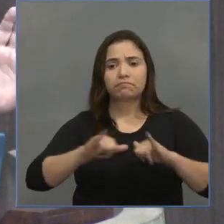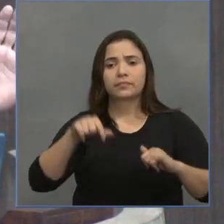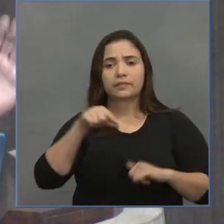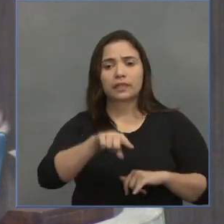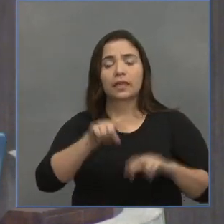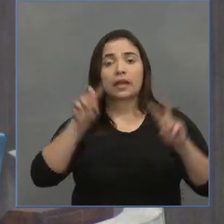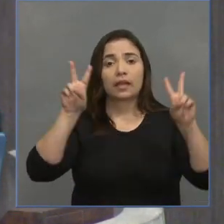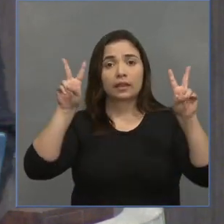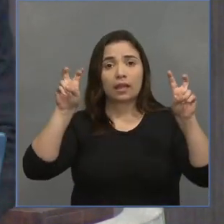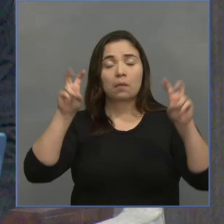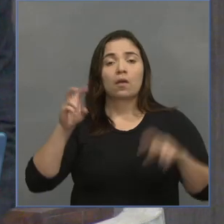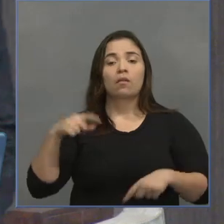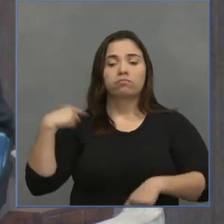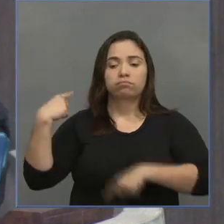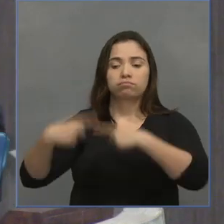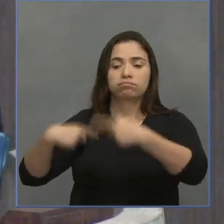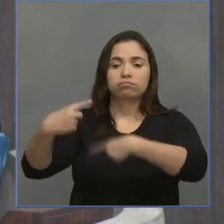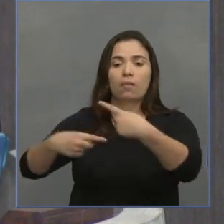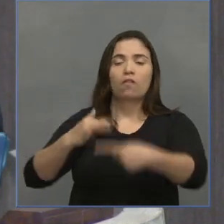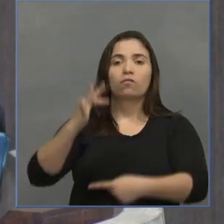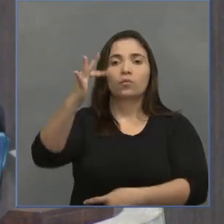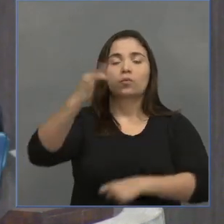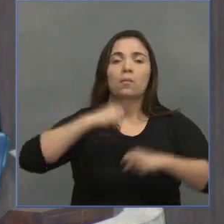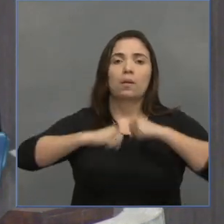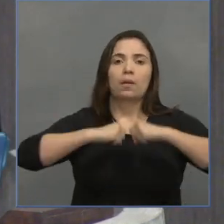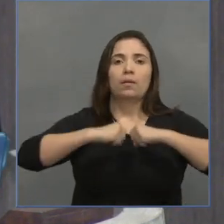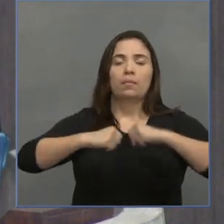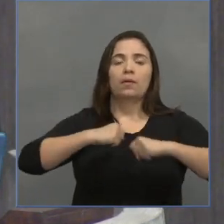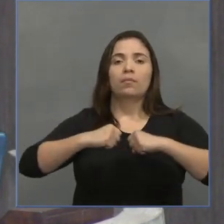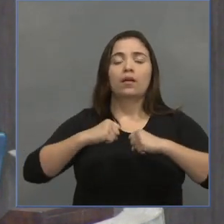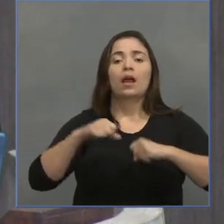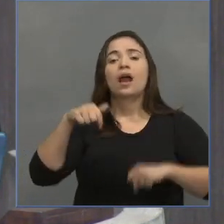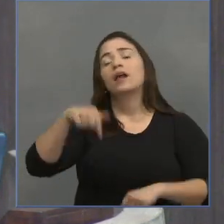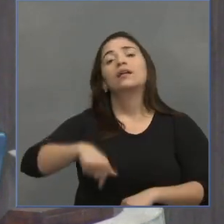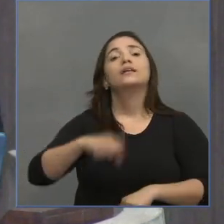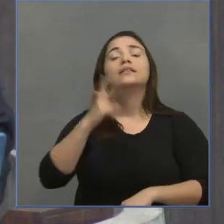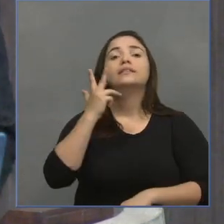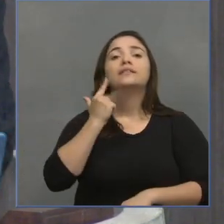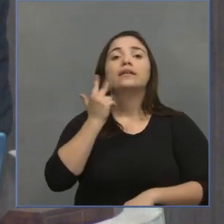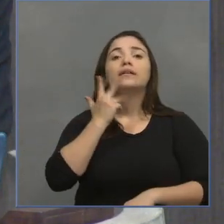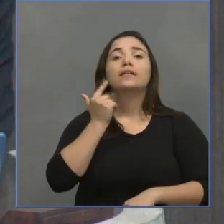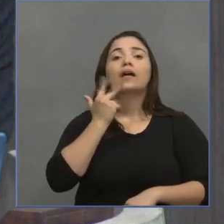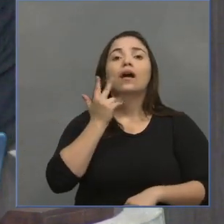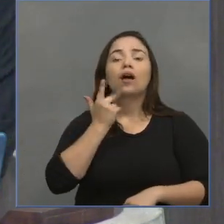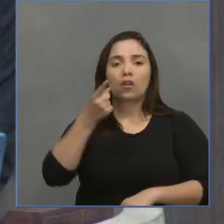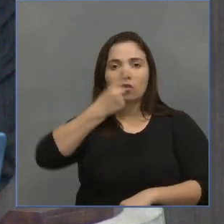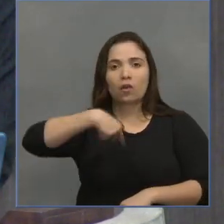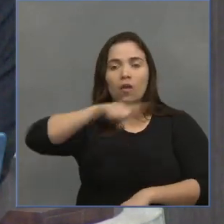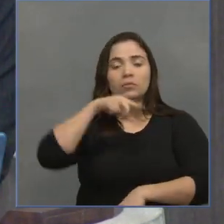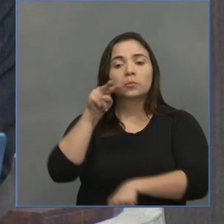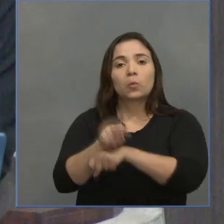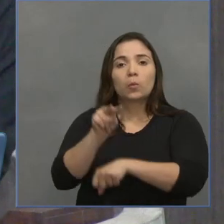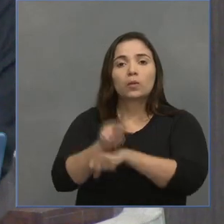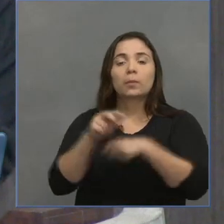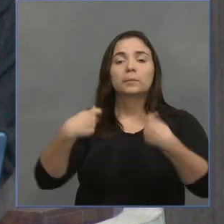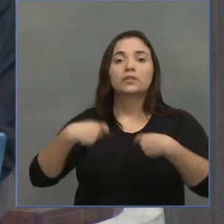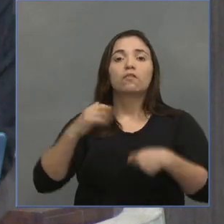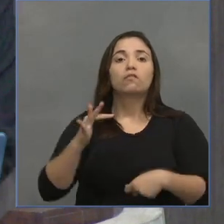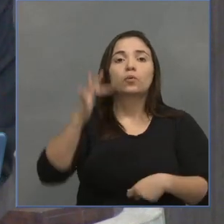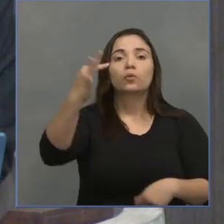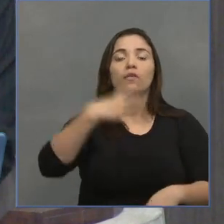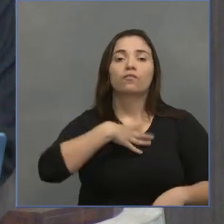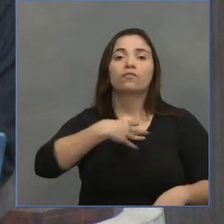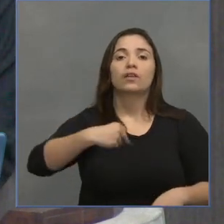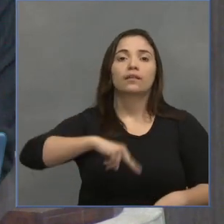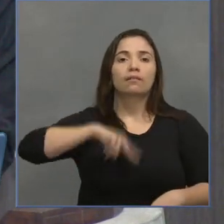para as futuras gerações. Qual é o Ceará que os senhores e senhoras deixarão para seus filhos e netos? Portanto,